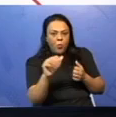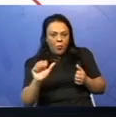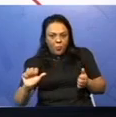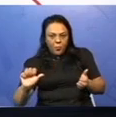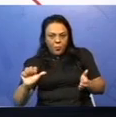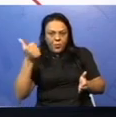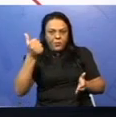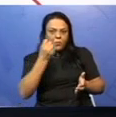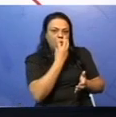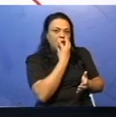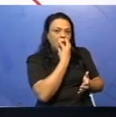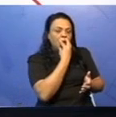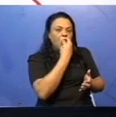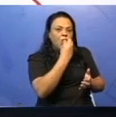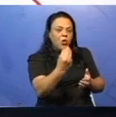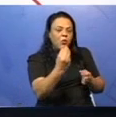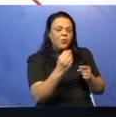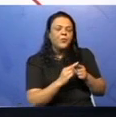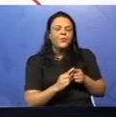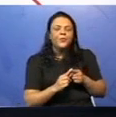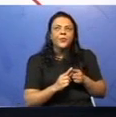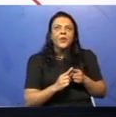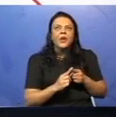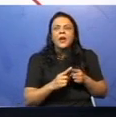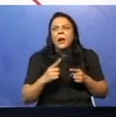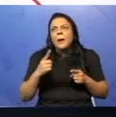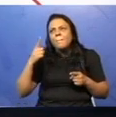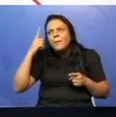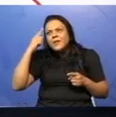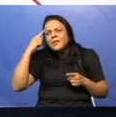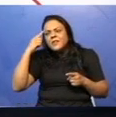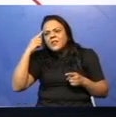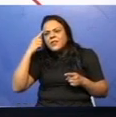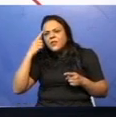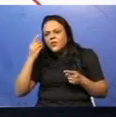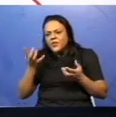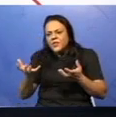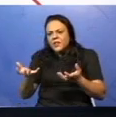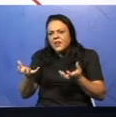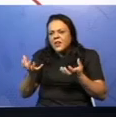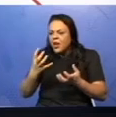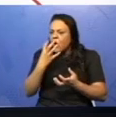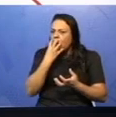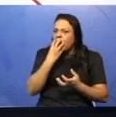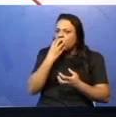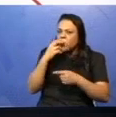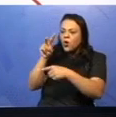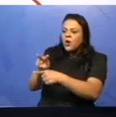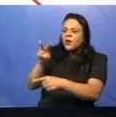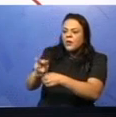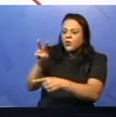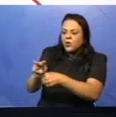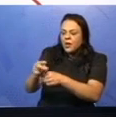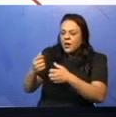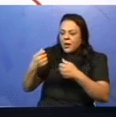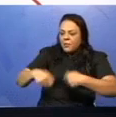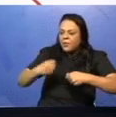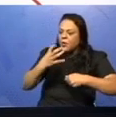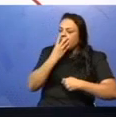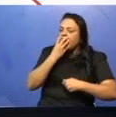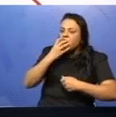que você quer um cão de guarda. Tem que ser um cão grande, um cão forte.